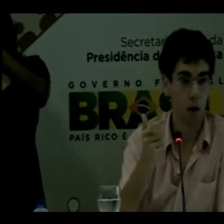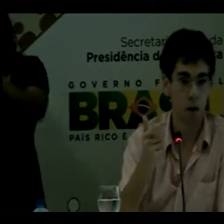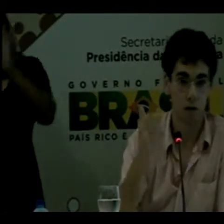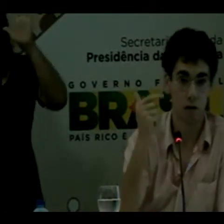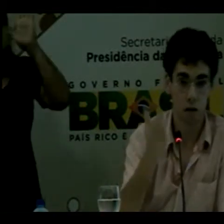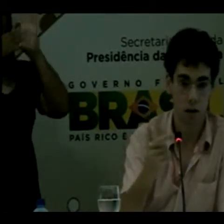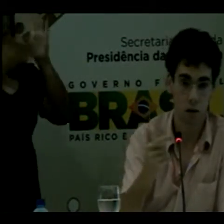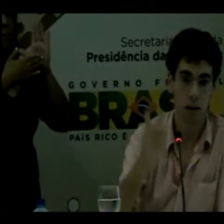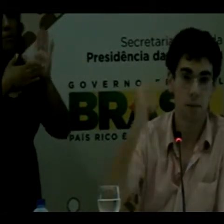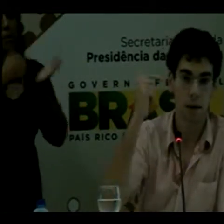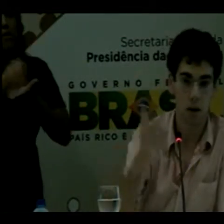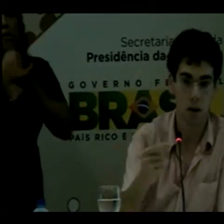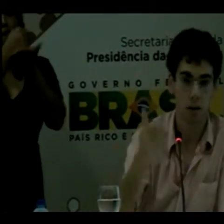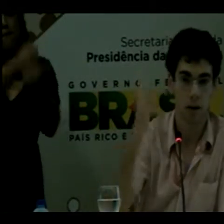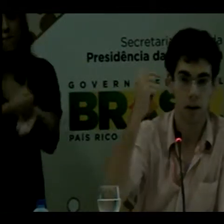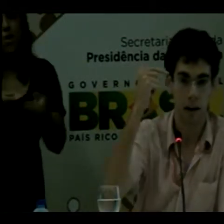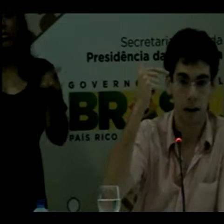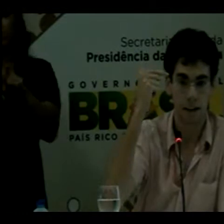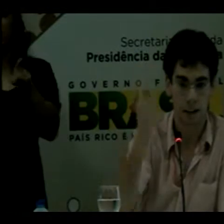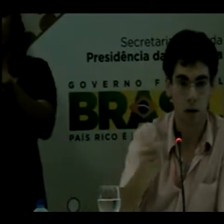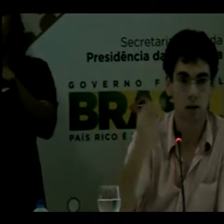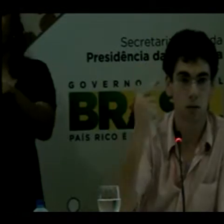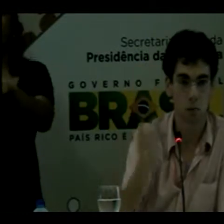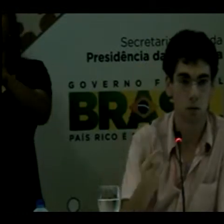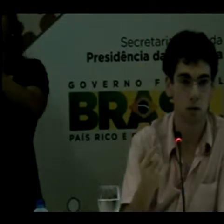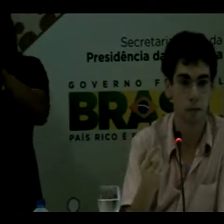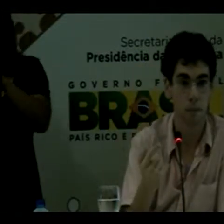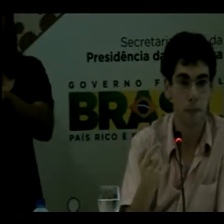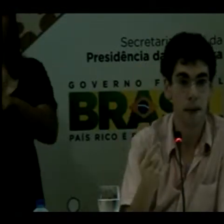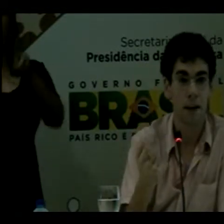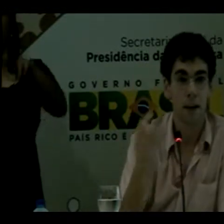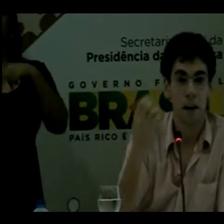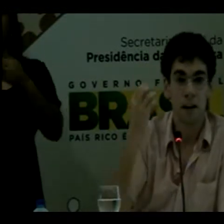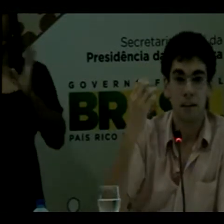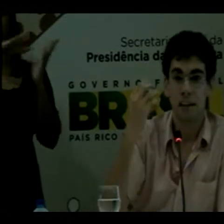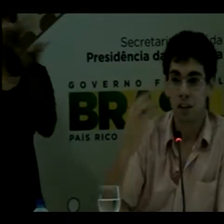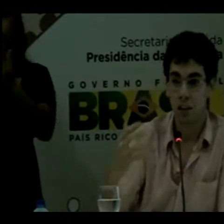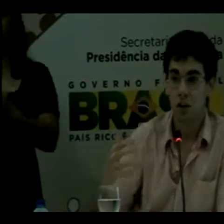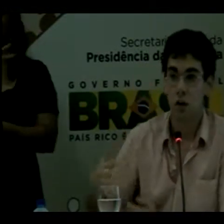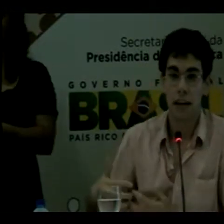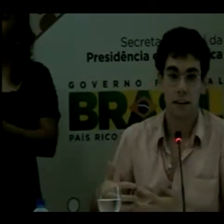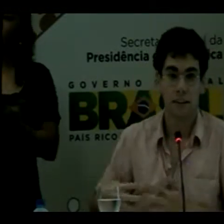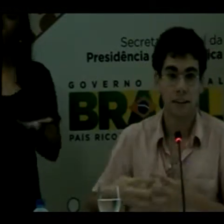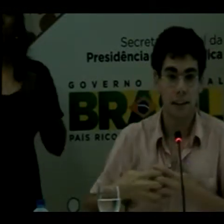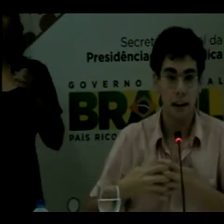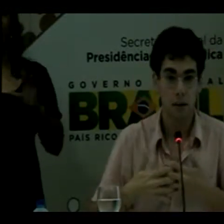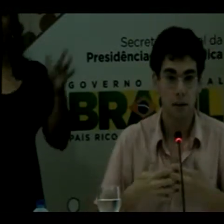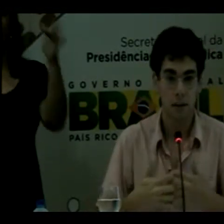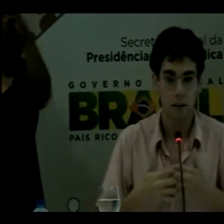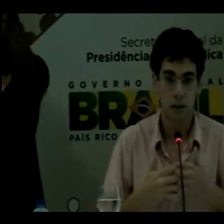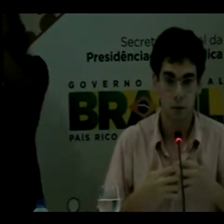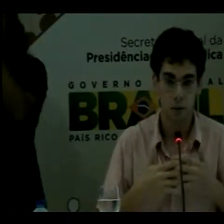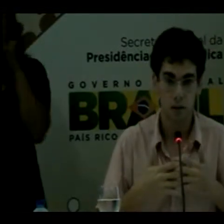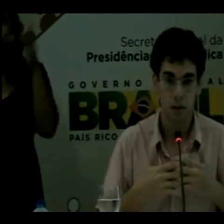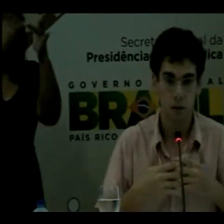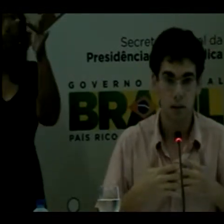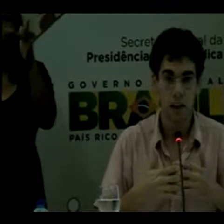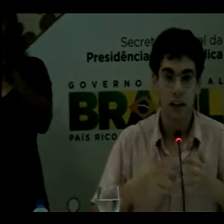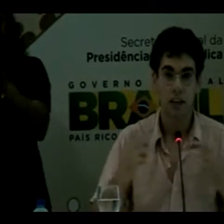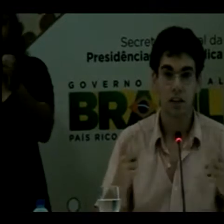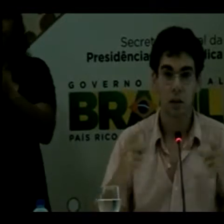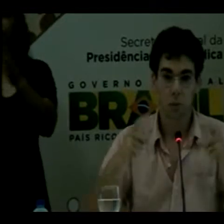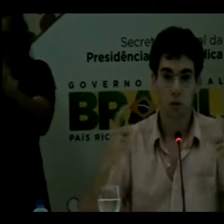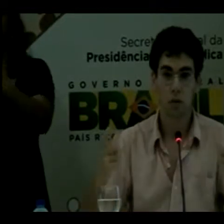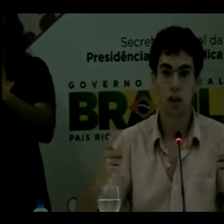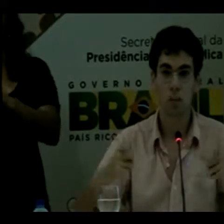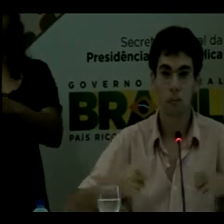já apoiam, votam e melhoram as causas no mundo. Se a gente conecta esses dados que estão sendo produzidos